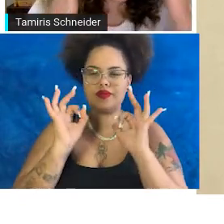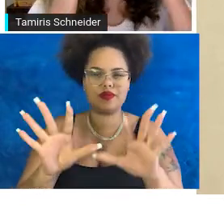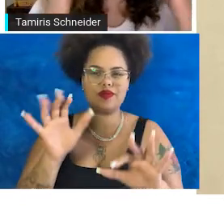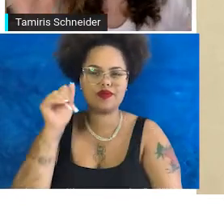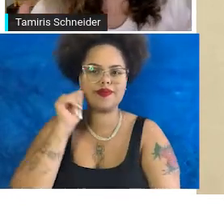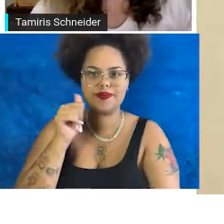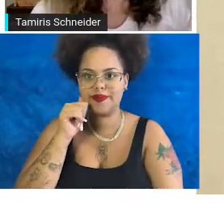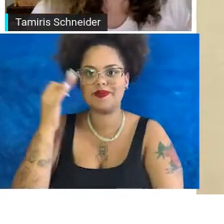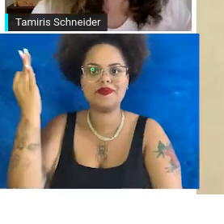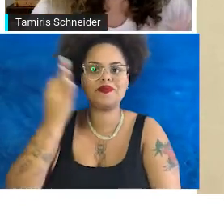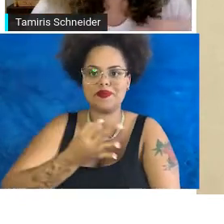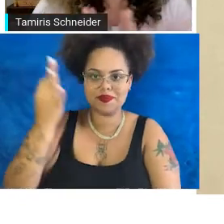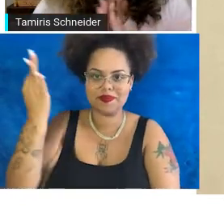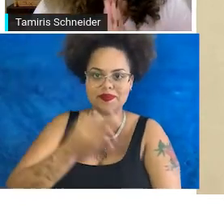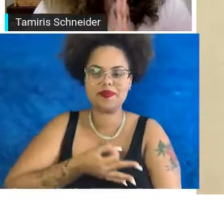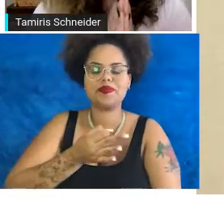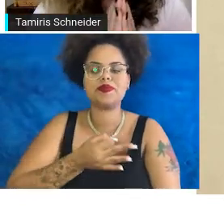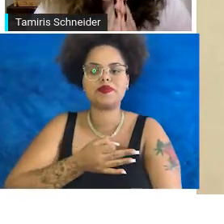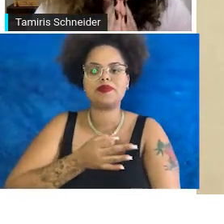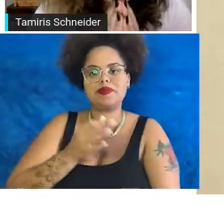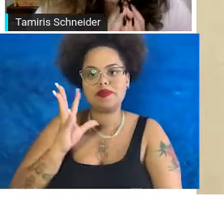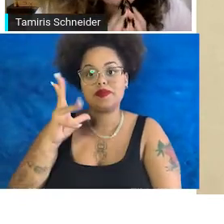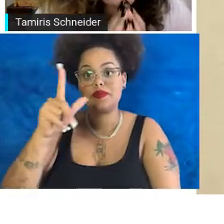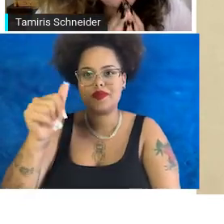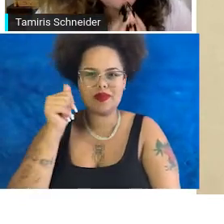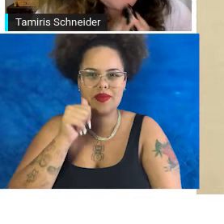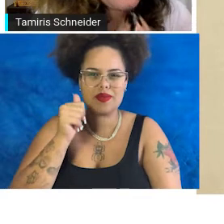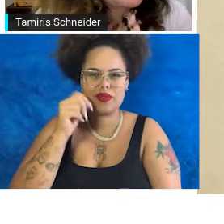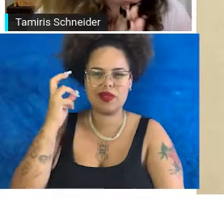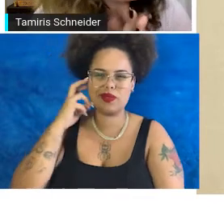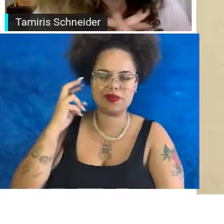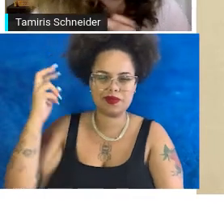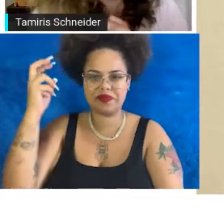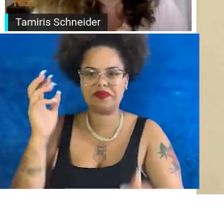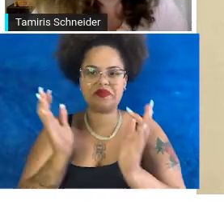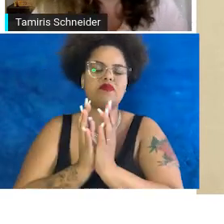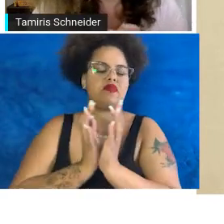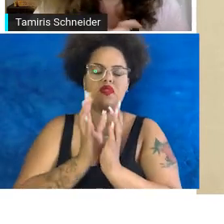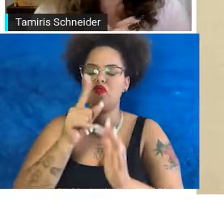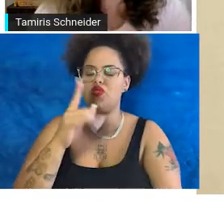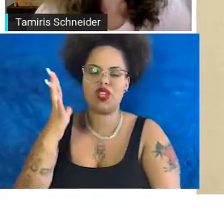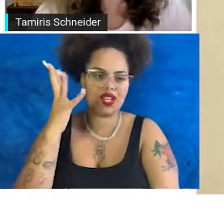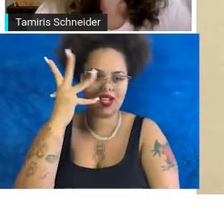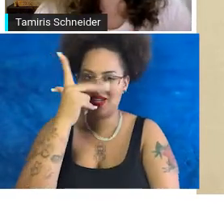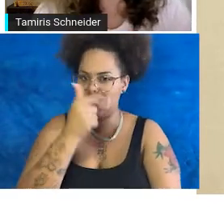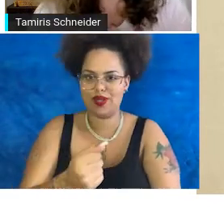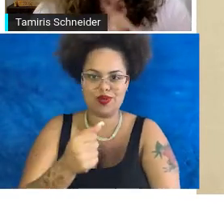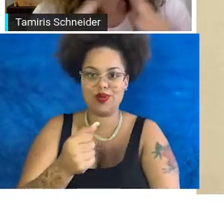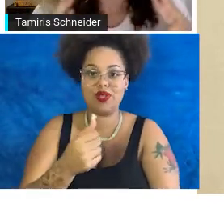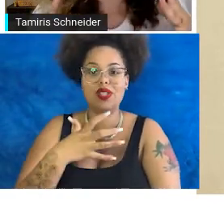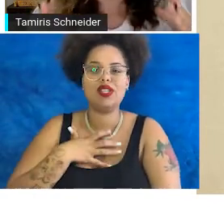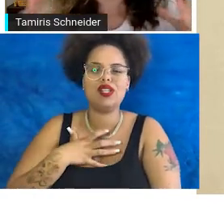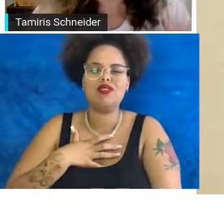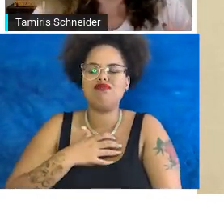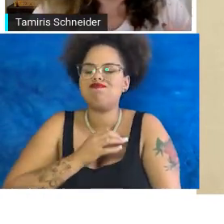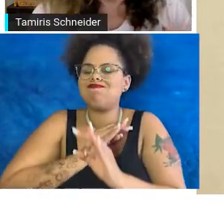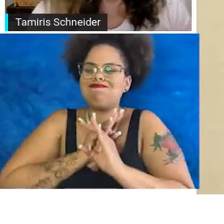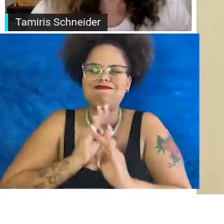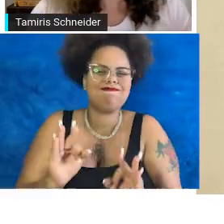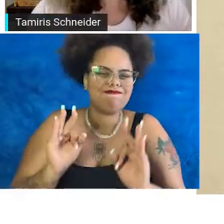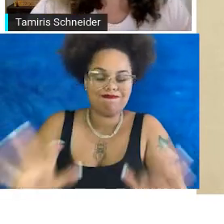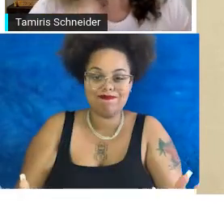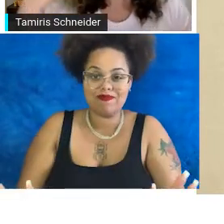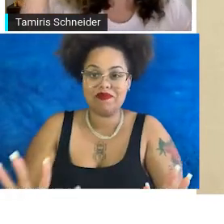mulheres maravilhosas, todas as mulheres cabeças de equipe, foi lindo, é uma sensação